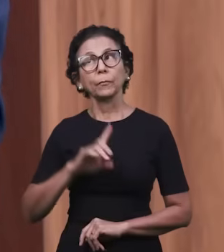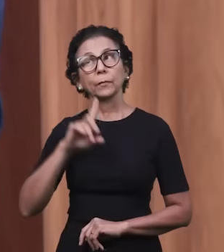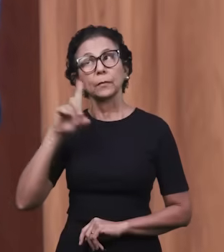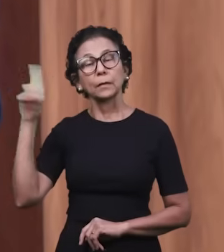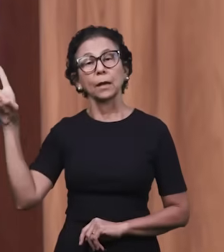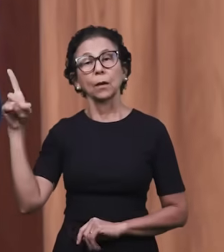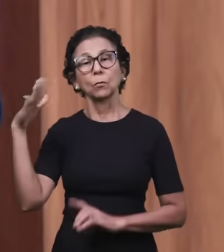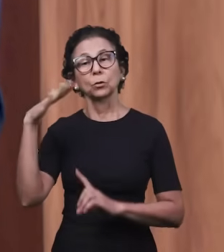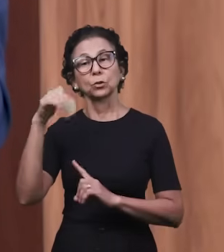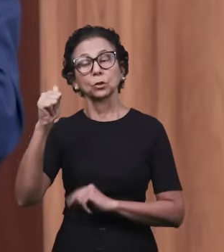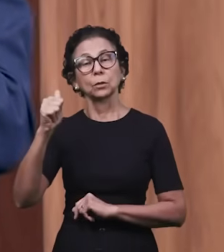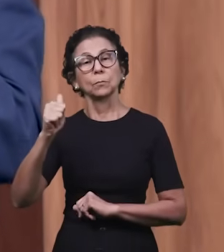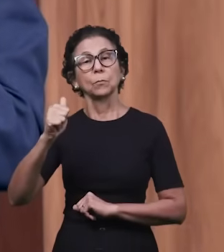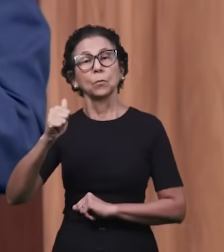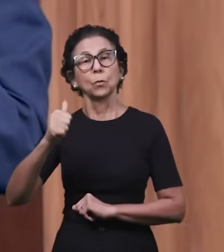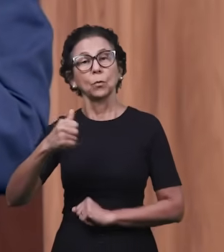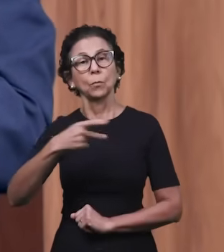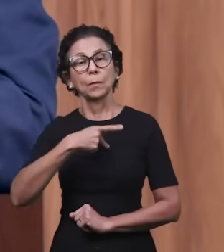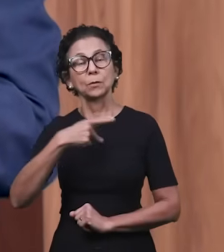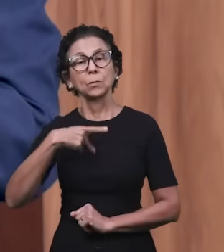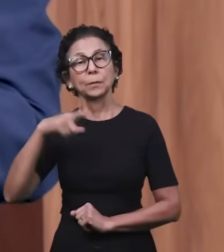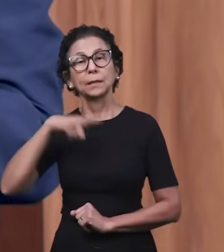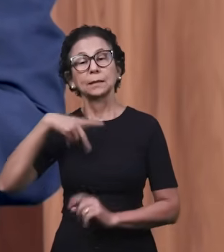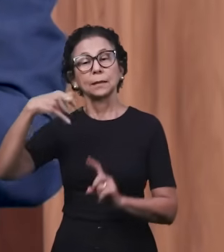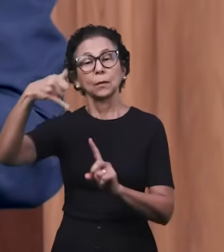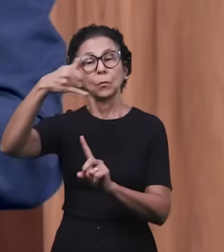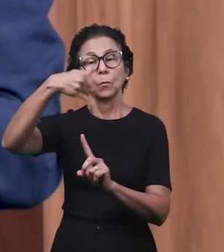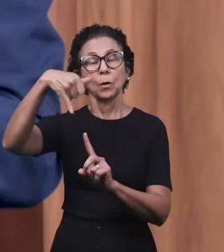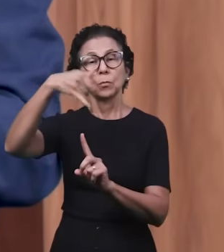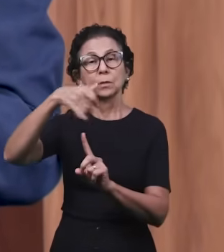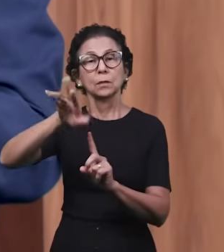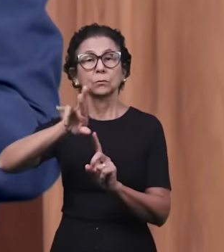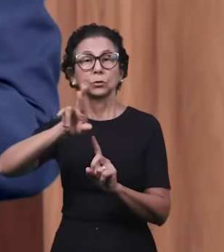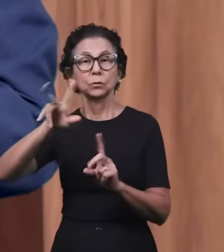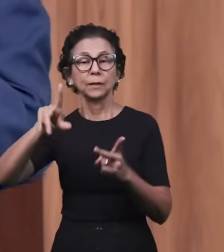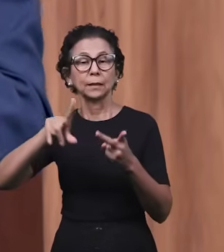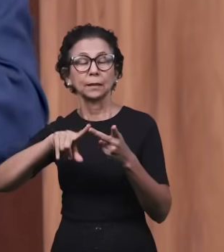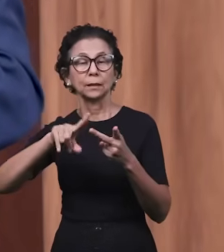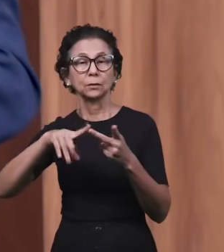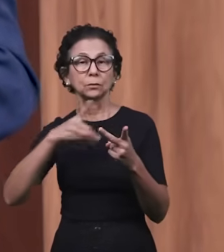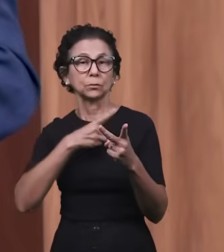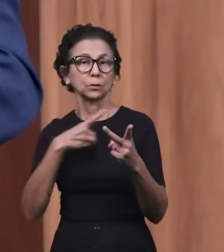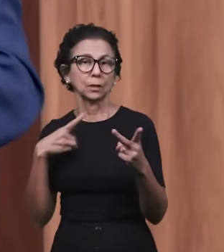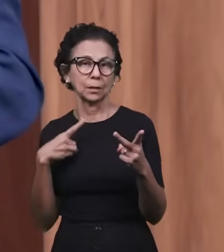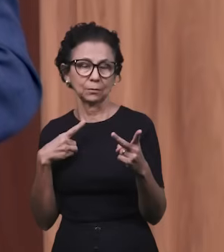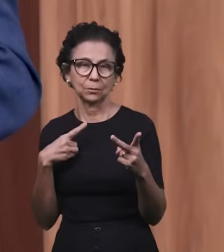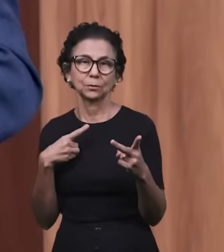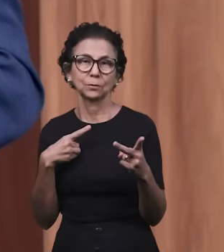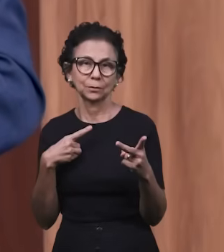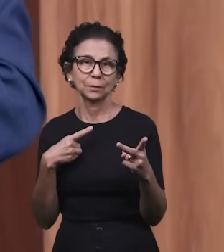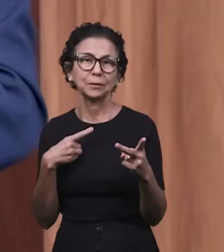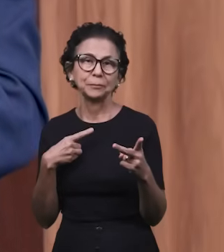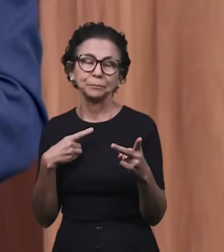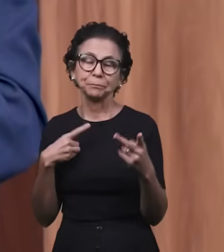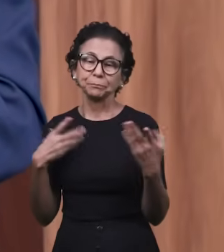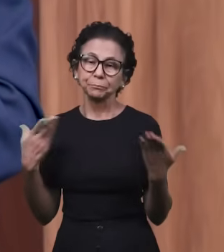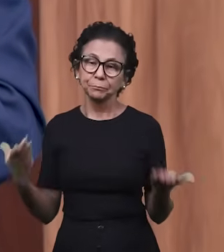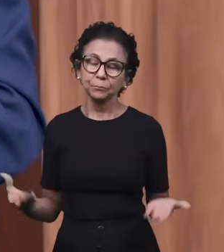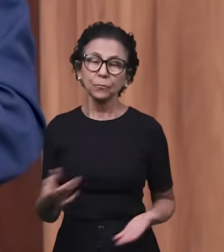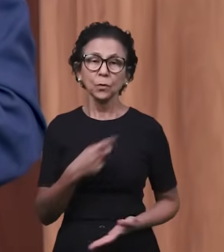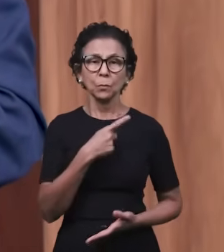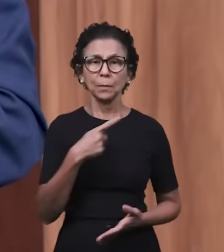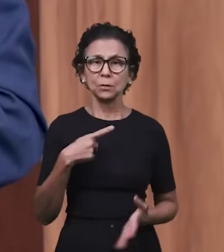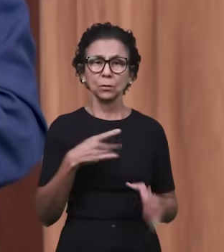deu uma unção diferente da unção do diácono. Então, certamente, ele vai ter um conselho melhor,